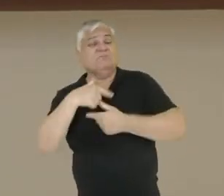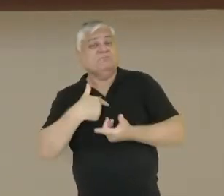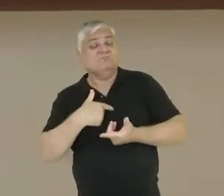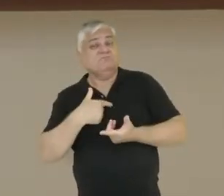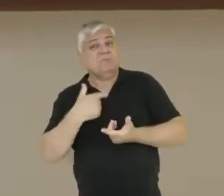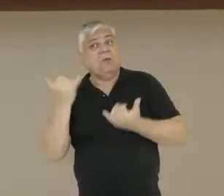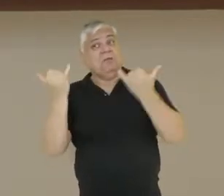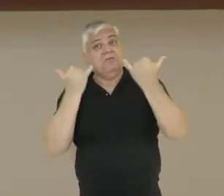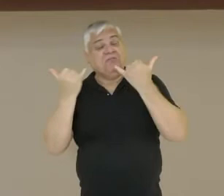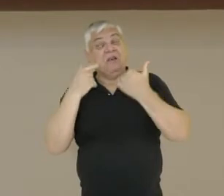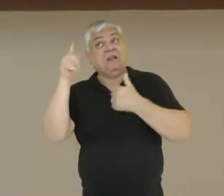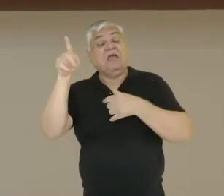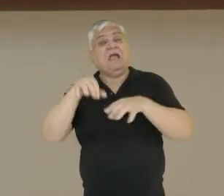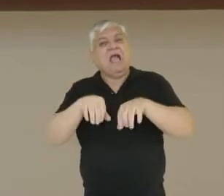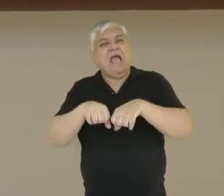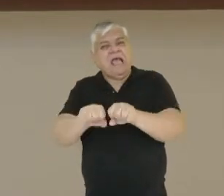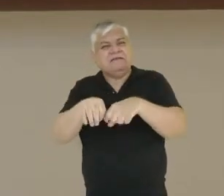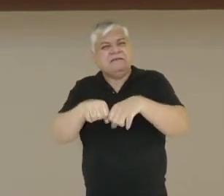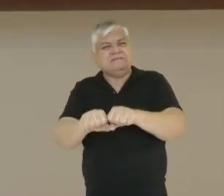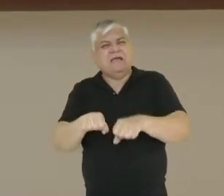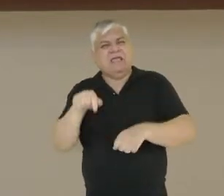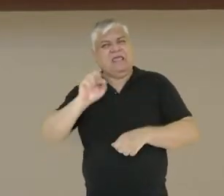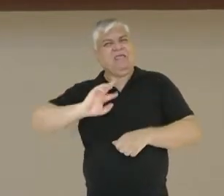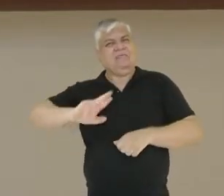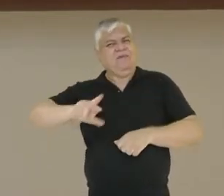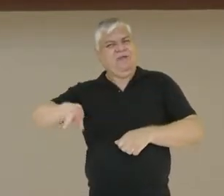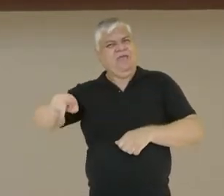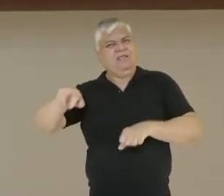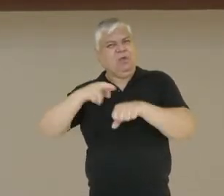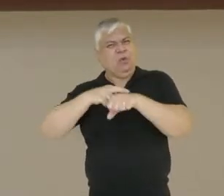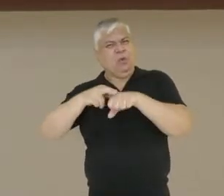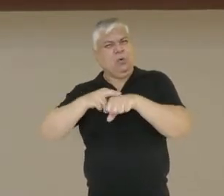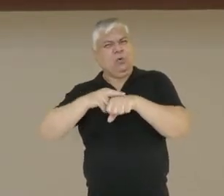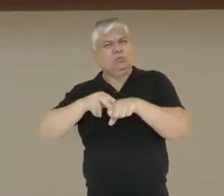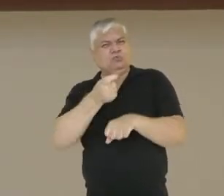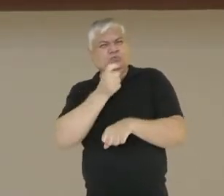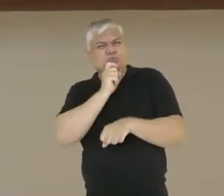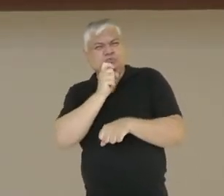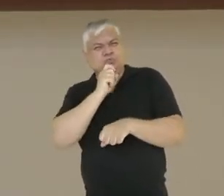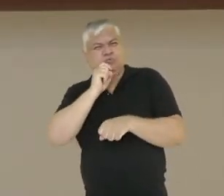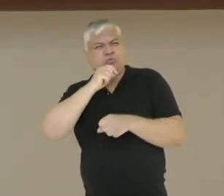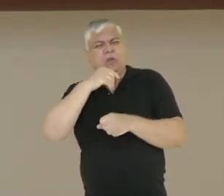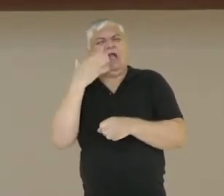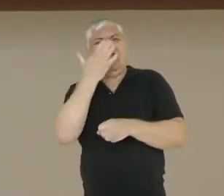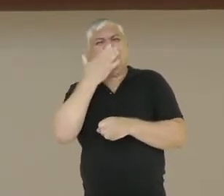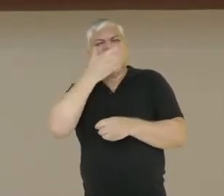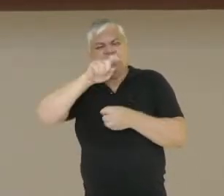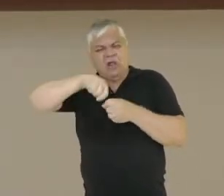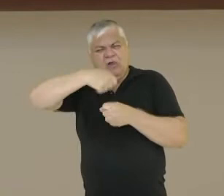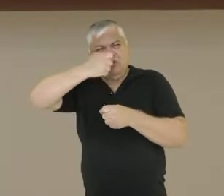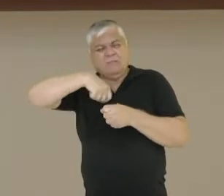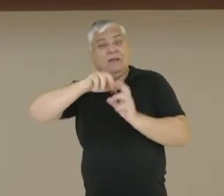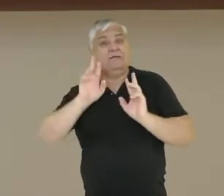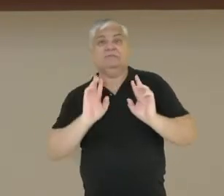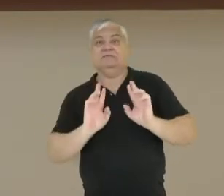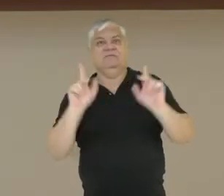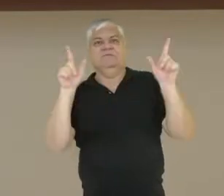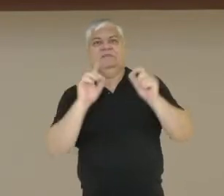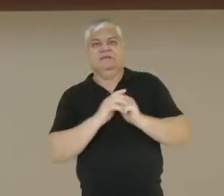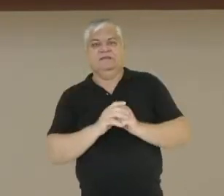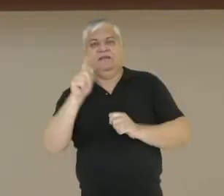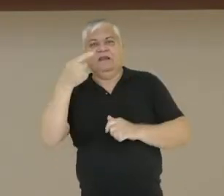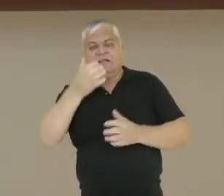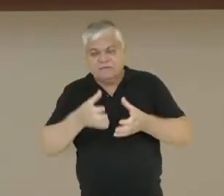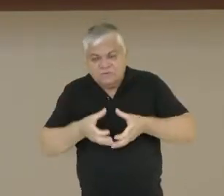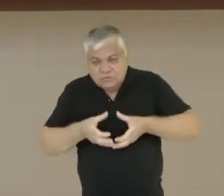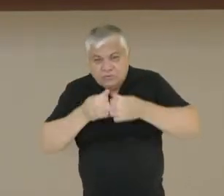que o açaí de verdade não é bem esse que a gente come aqui congelado, com açúcar, que ele é diferente, que ele, quando você toma o